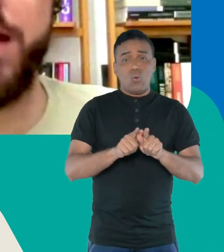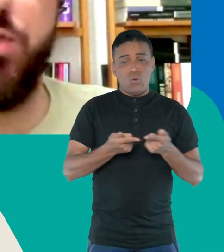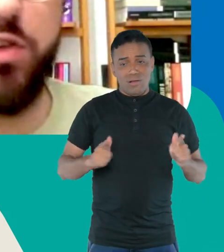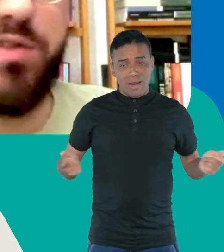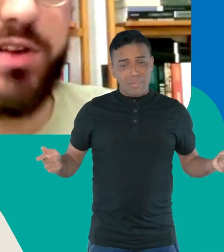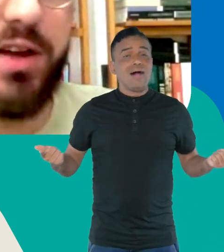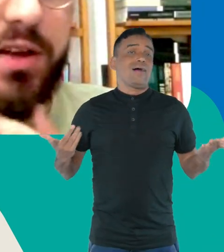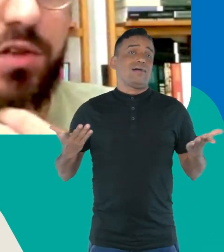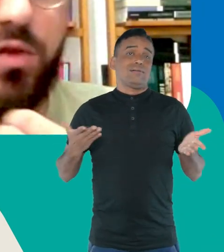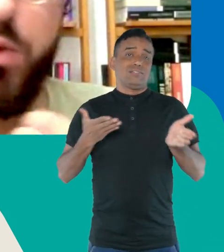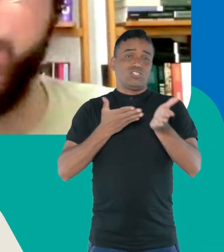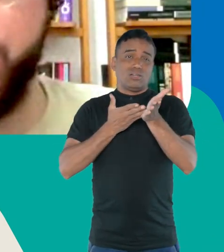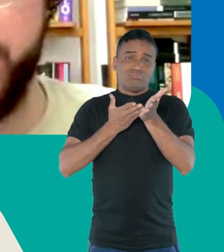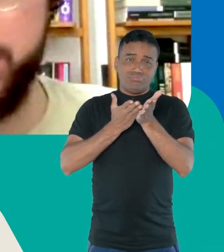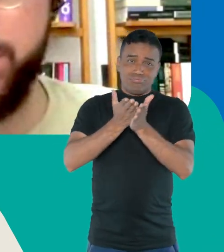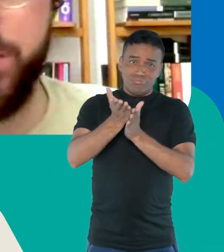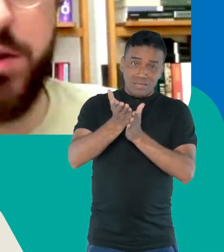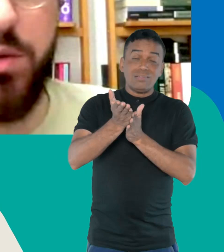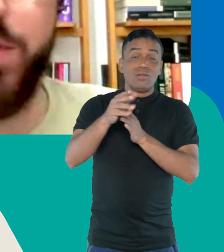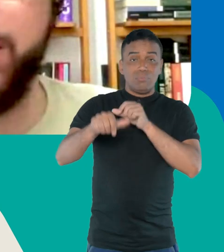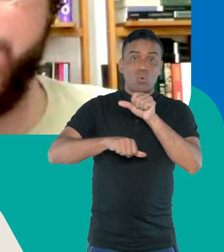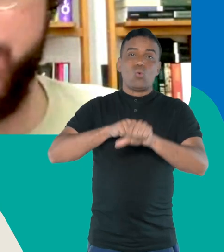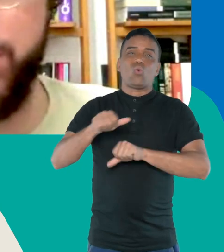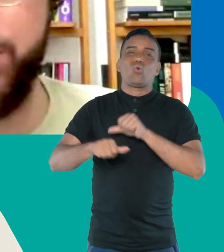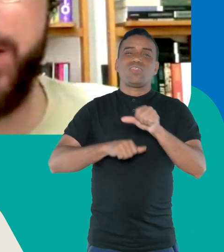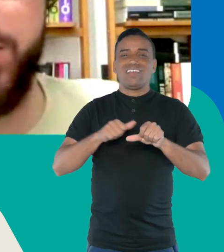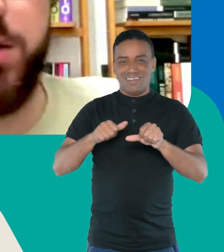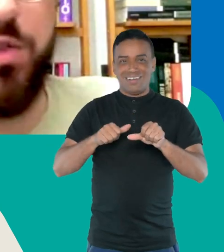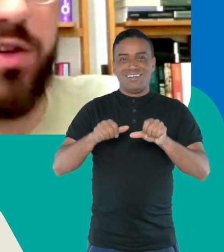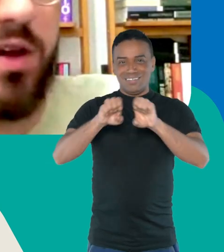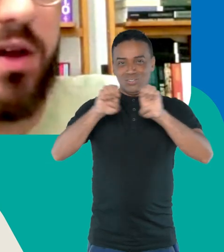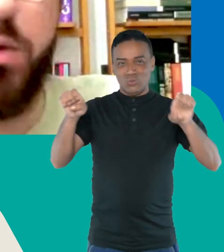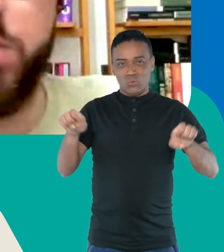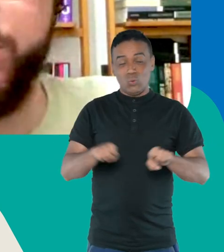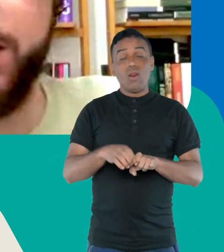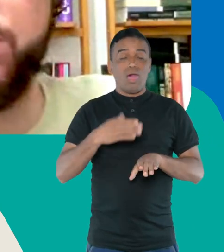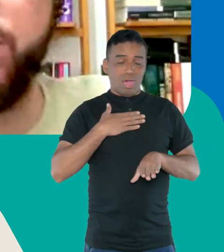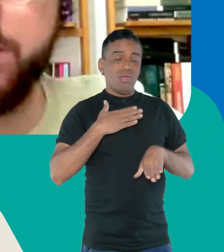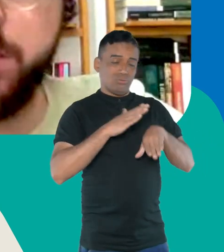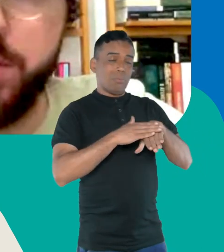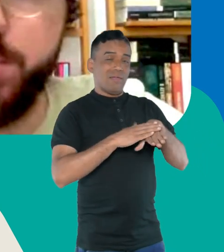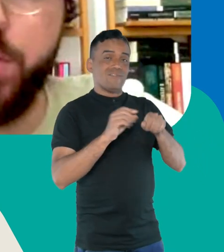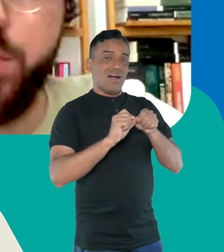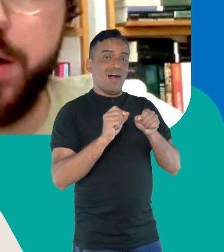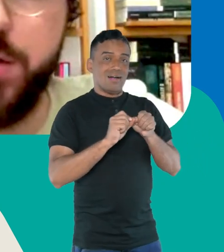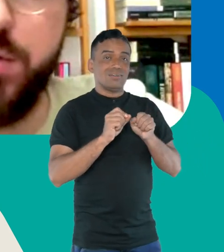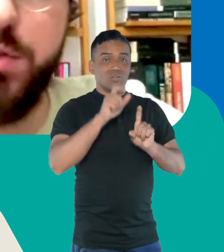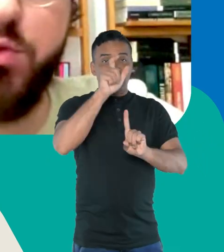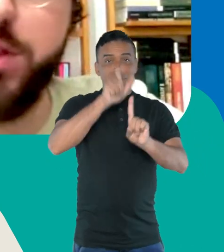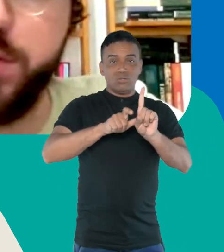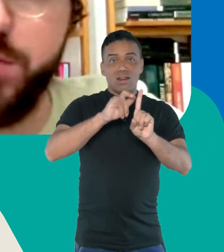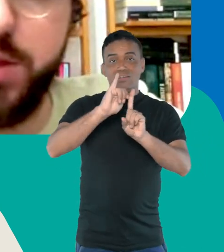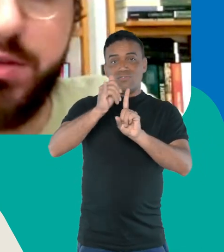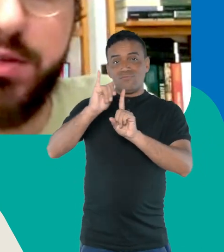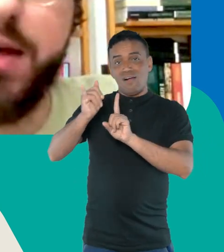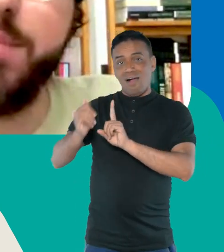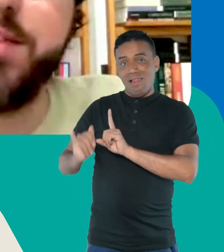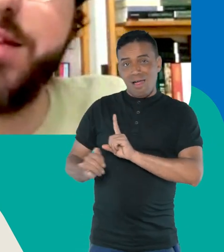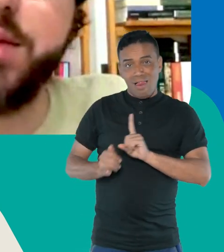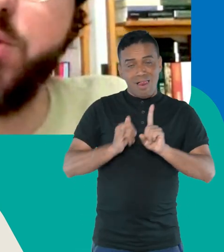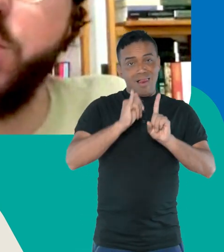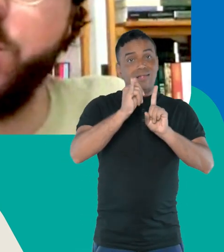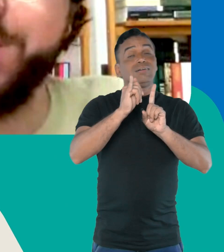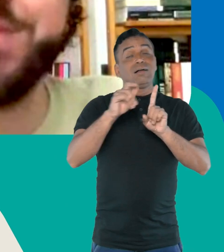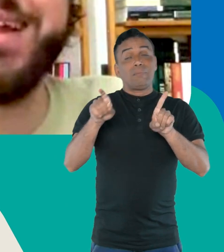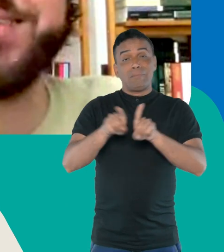gramática normativa, né? Ele desconstrói isso, então eu faço isso na hora de construir as vozes desses personagens, muitas vezes,